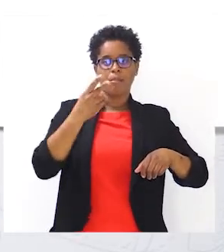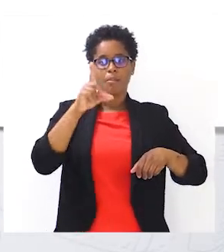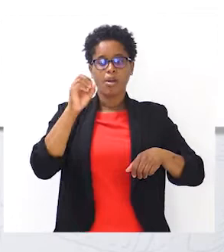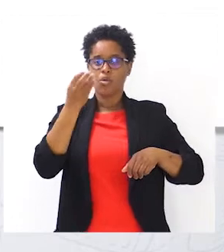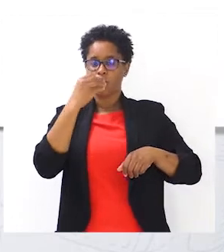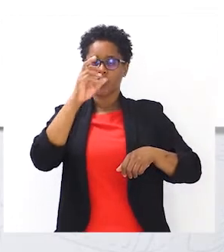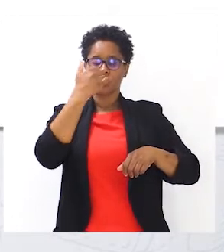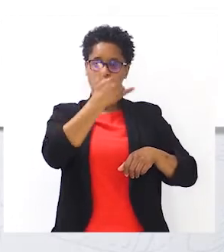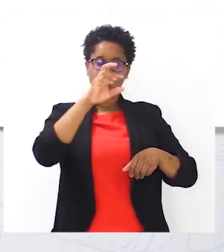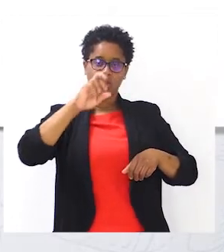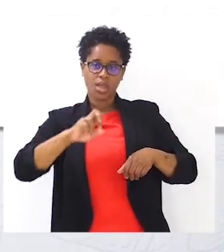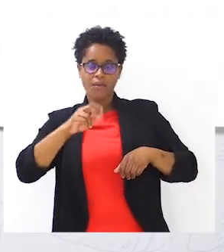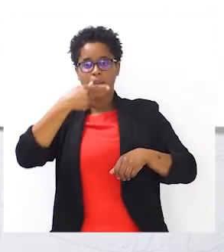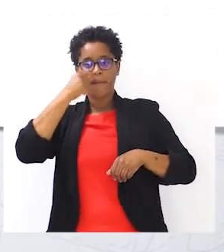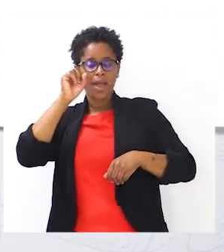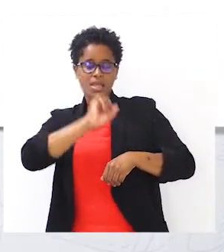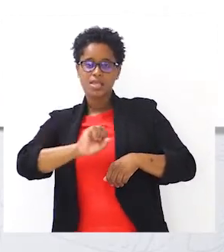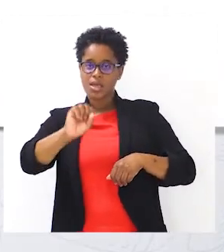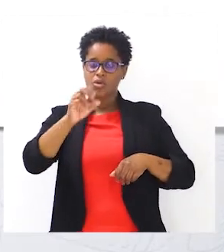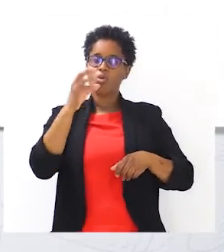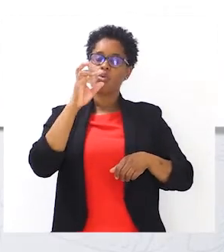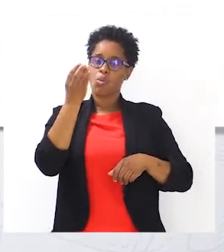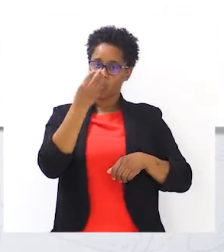pai comeu 3/8.